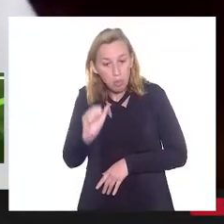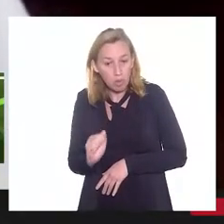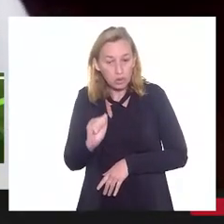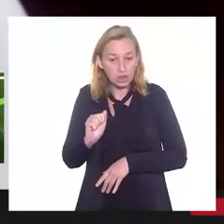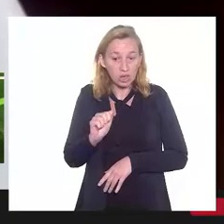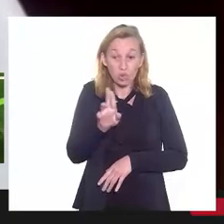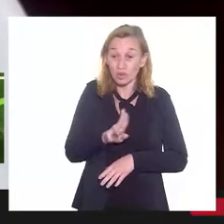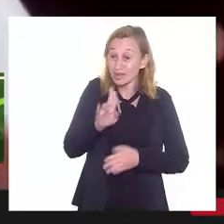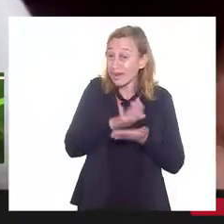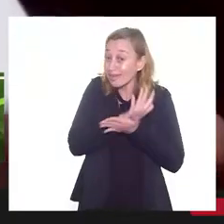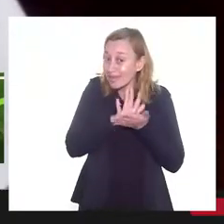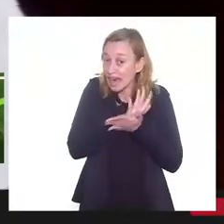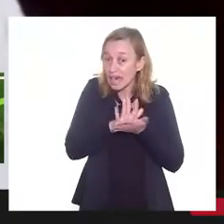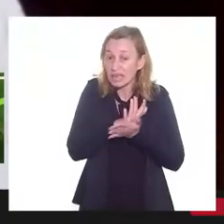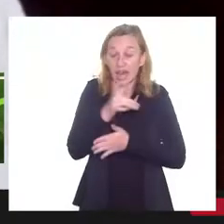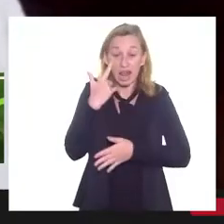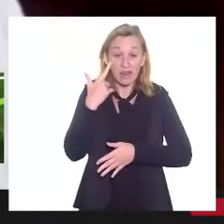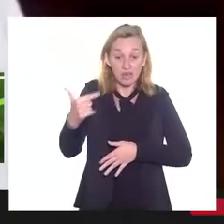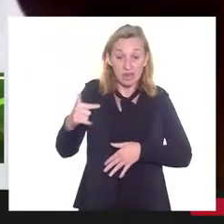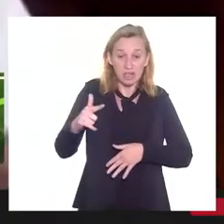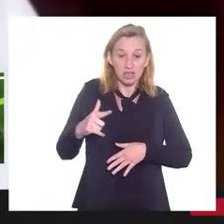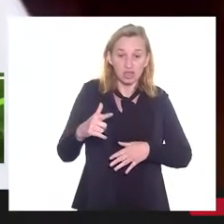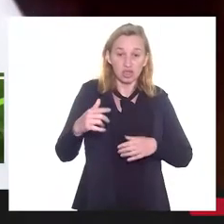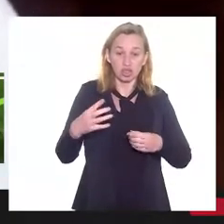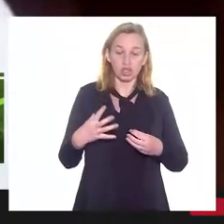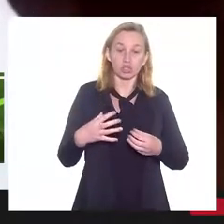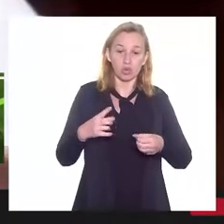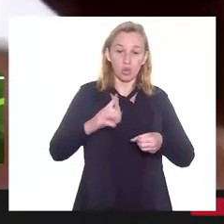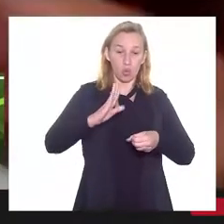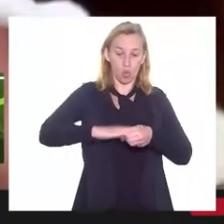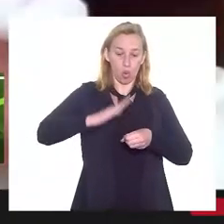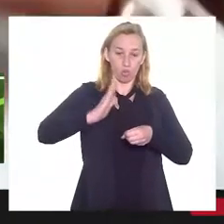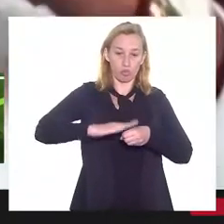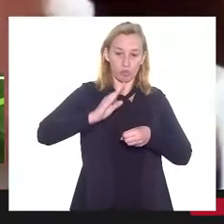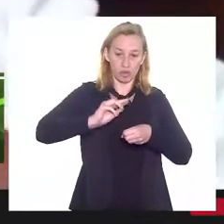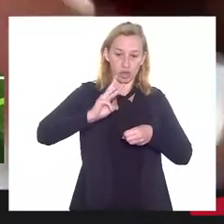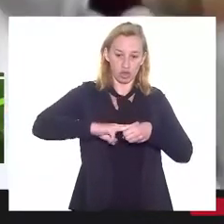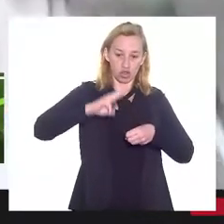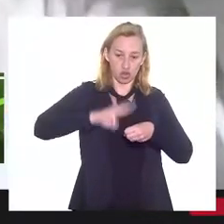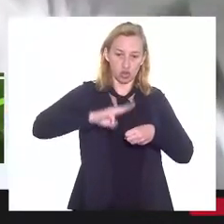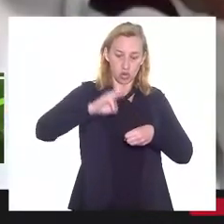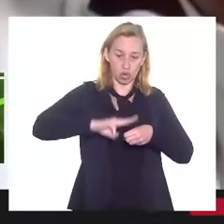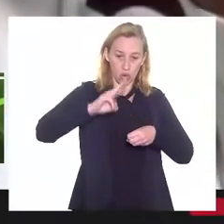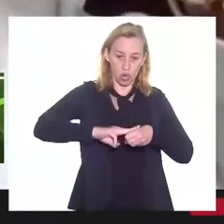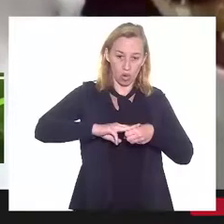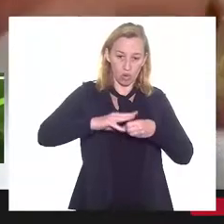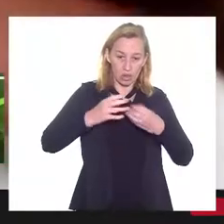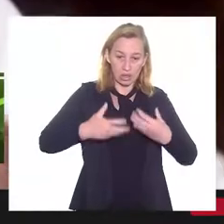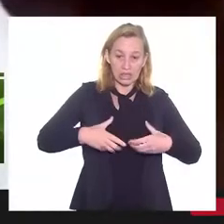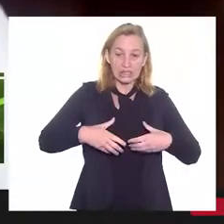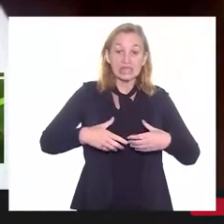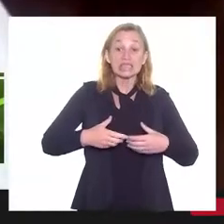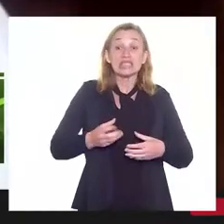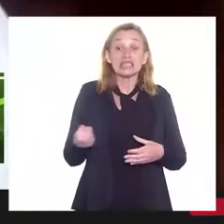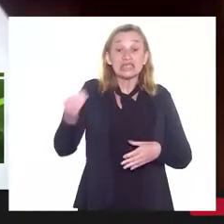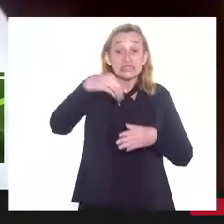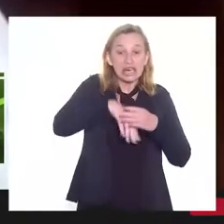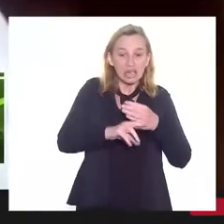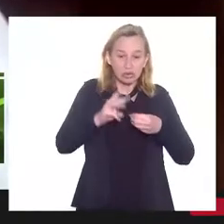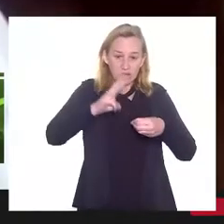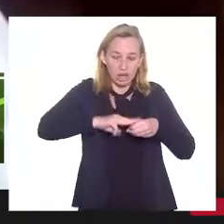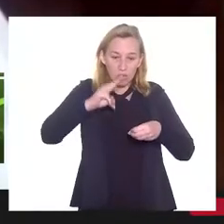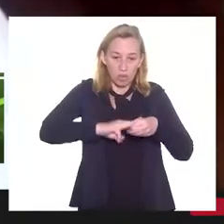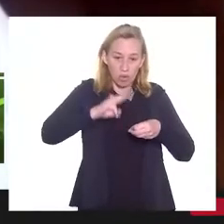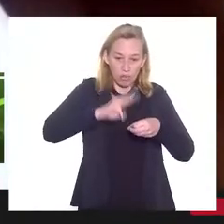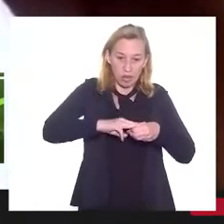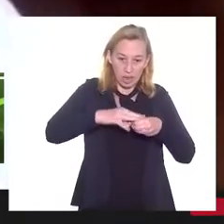e ela pegar alguma Kombi e vinha para cá dentro da Kombi ela botar o torço e botar um